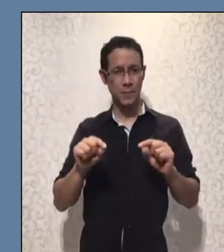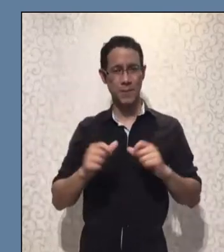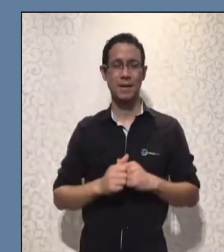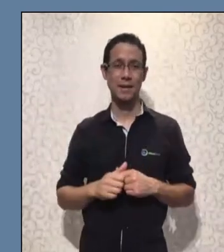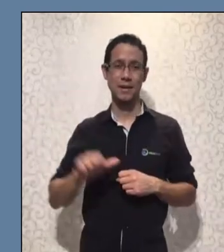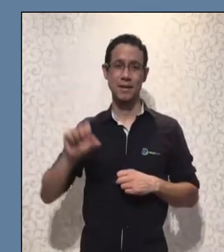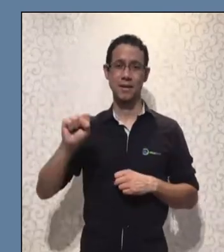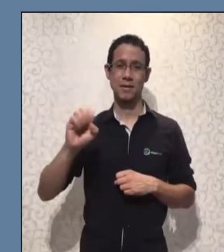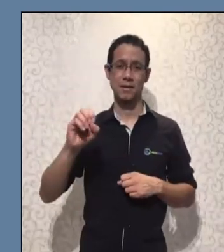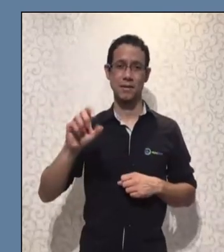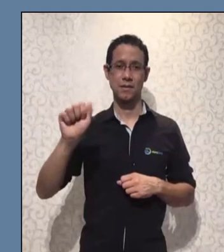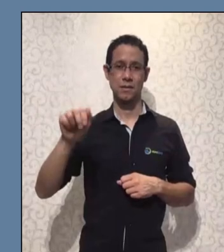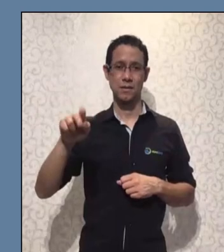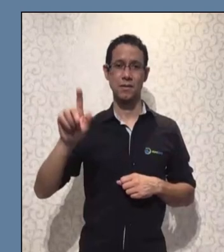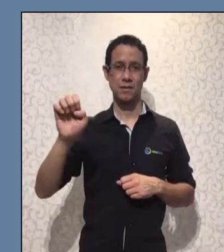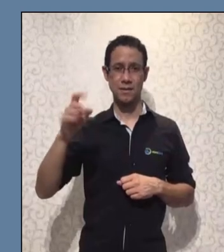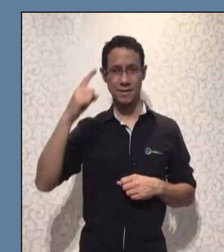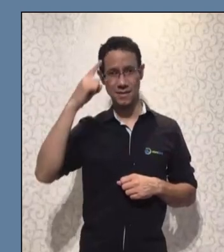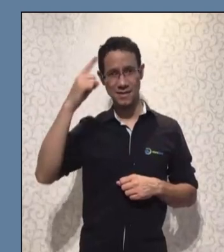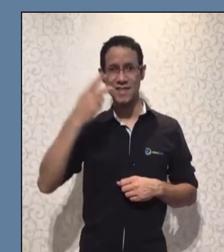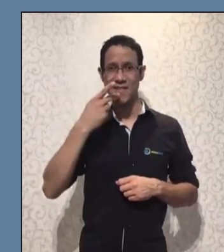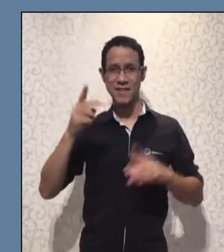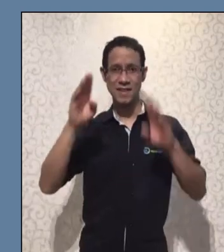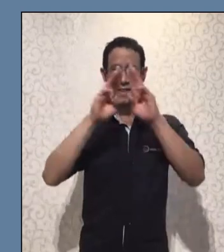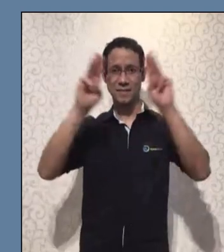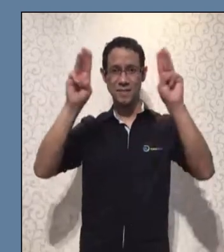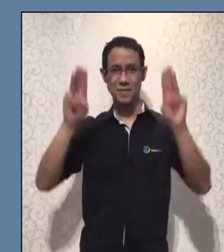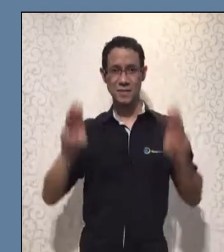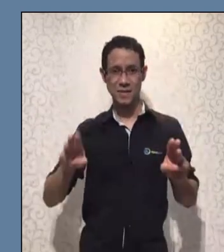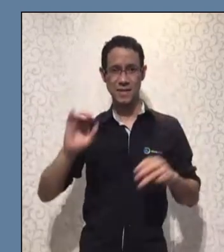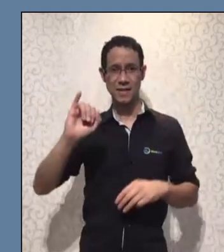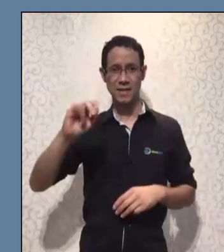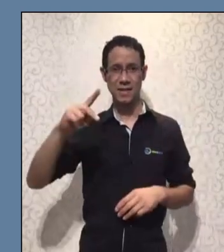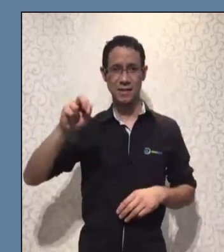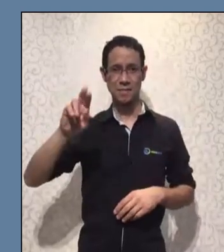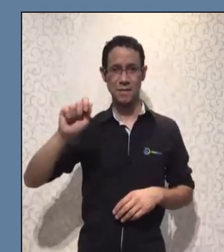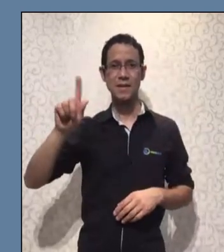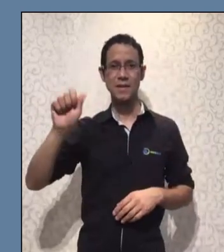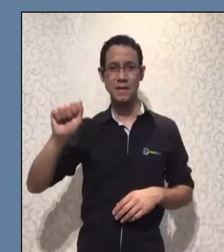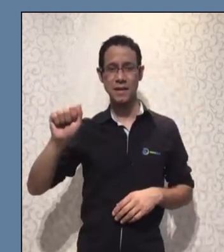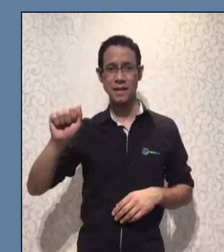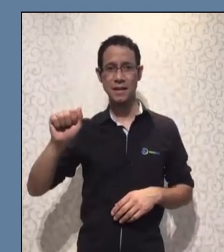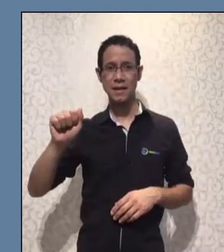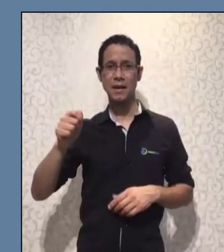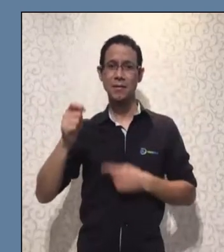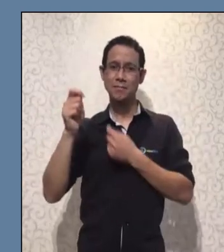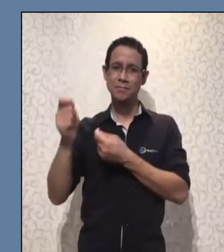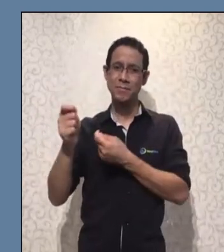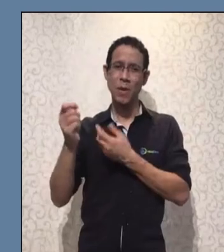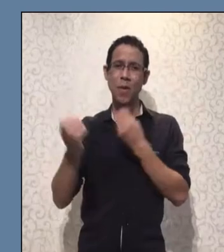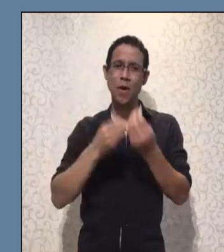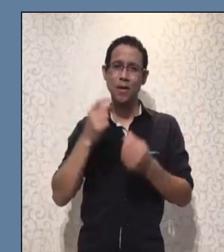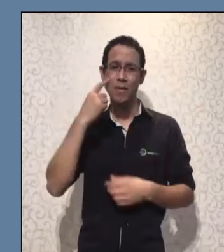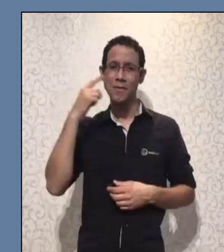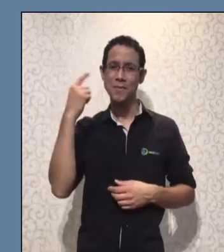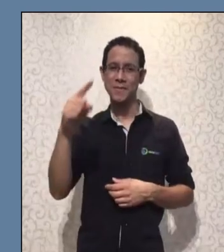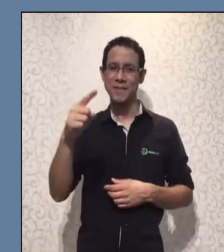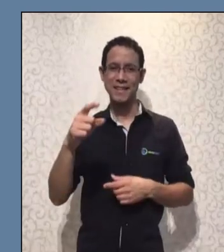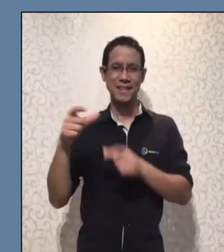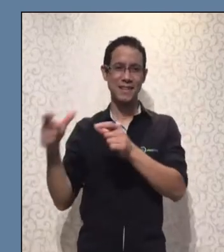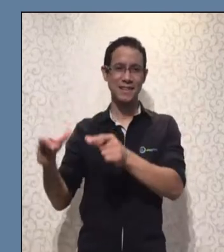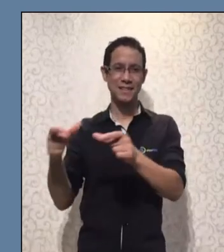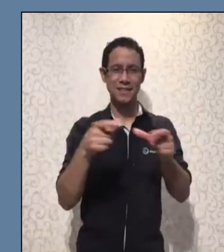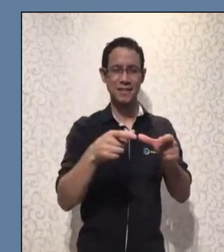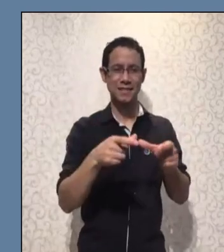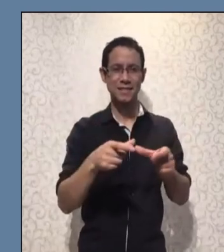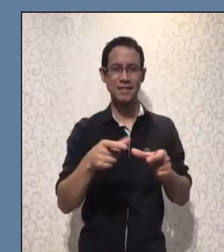do Museu do Ipiranga, eu te passo a palavra pensando, provocando um pouco como você vê essas novas leituras em cima